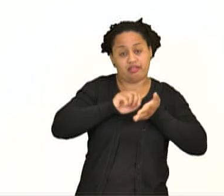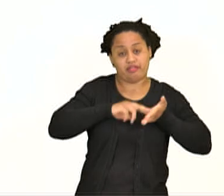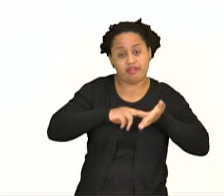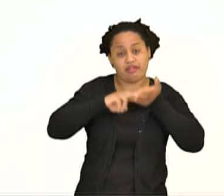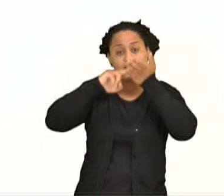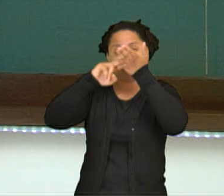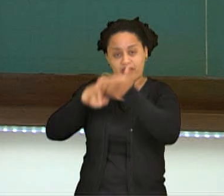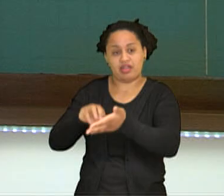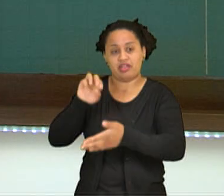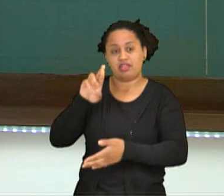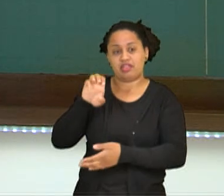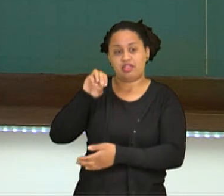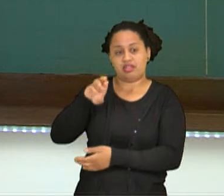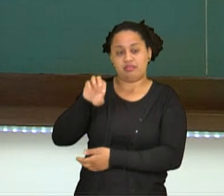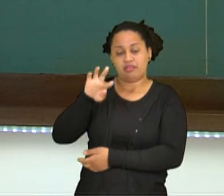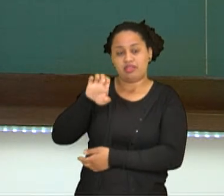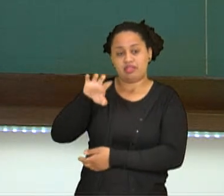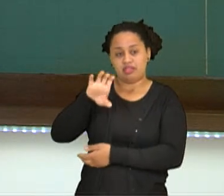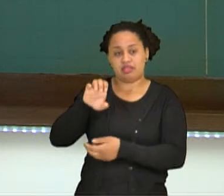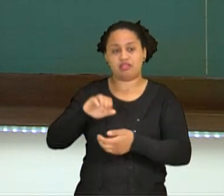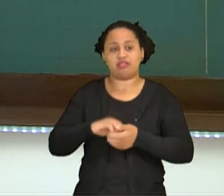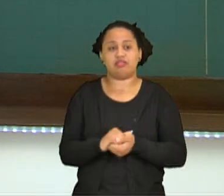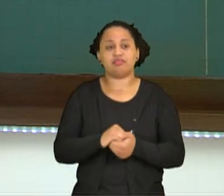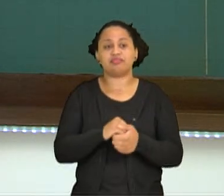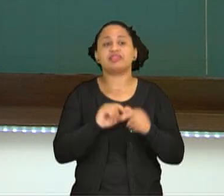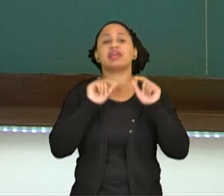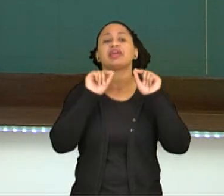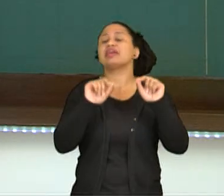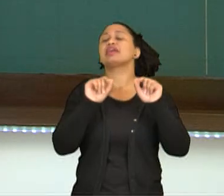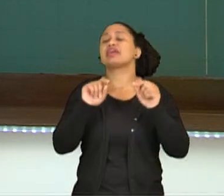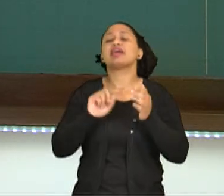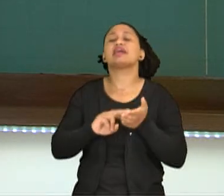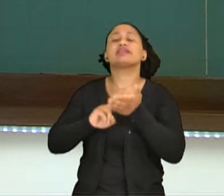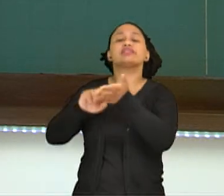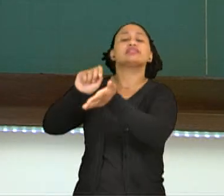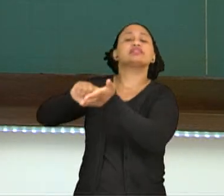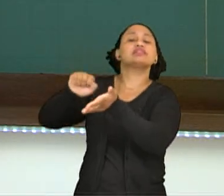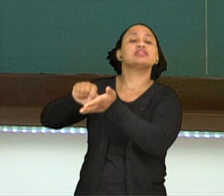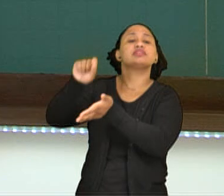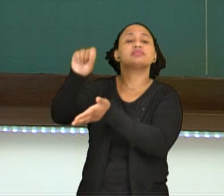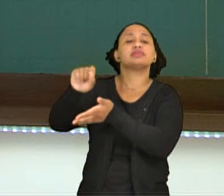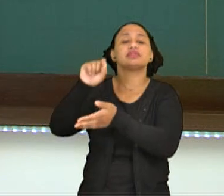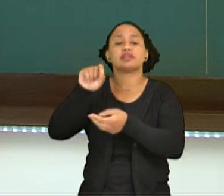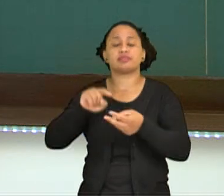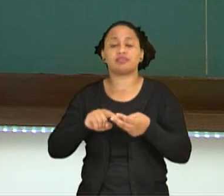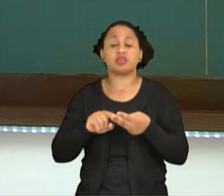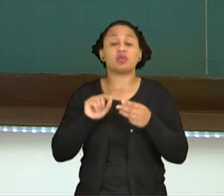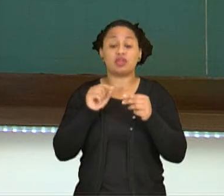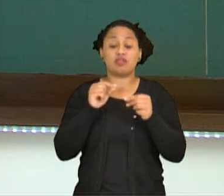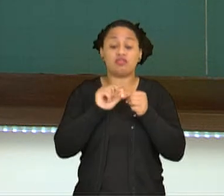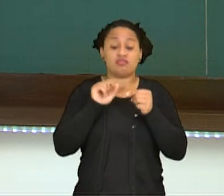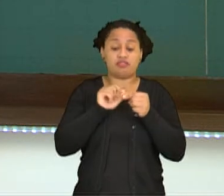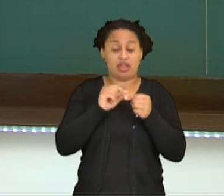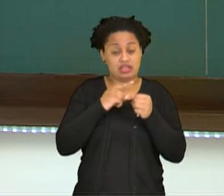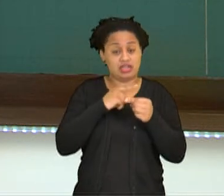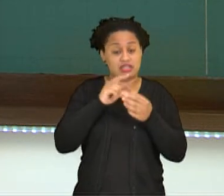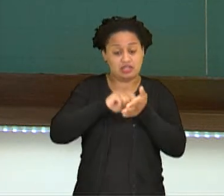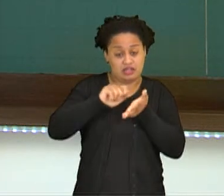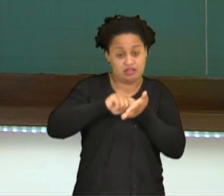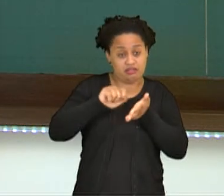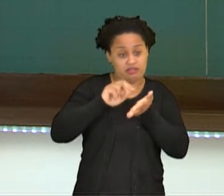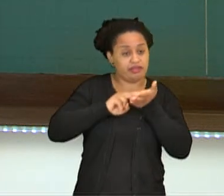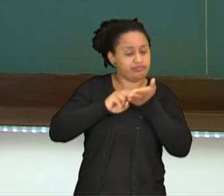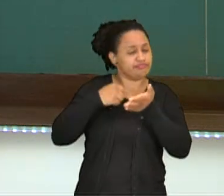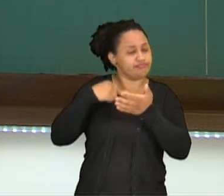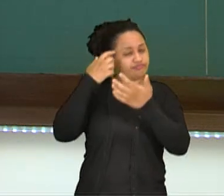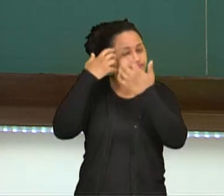envia a carta, quem escreve. Para quem ela foi escrita? O que motivou a escrita dessa carta? Vamos